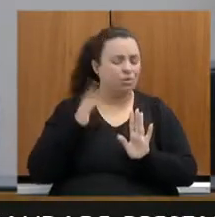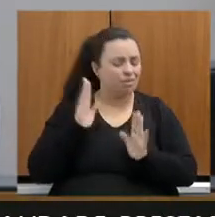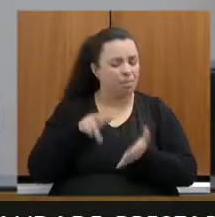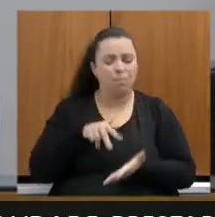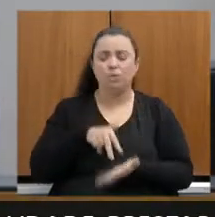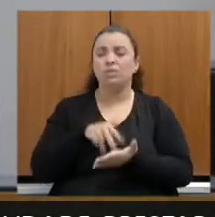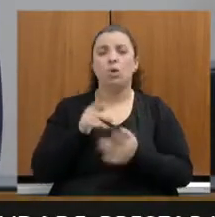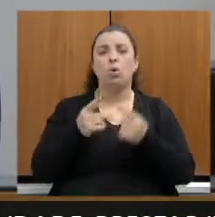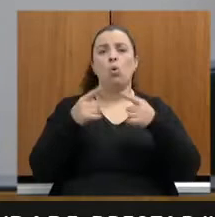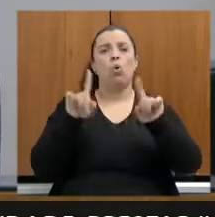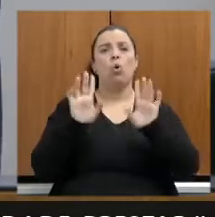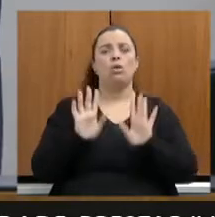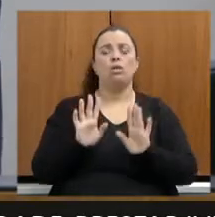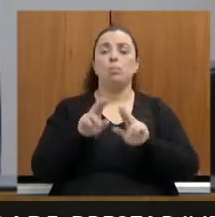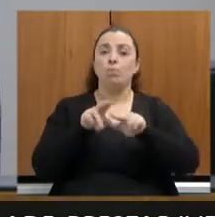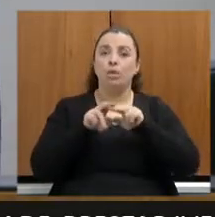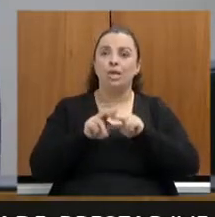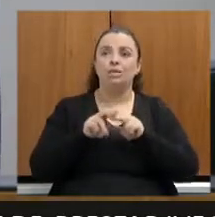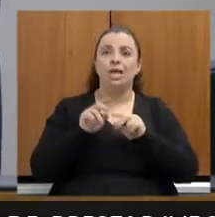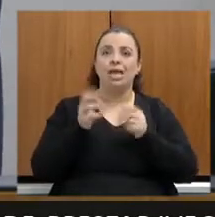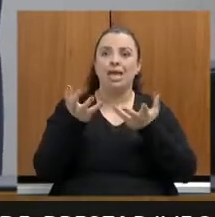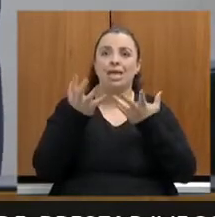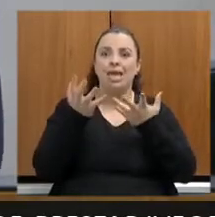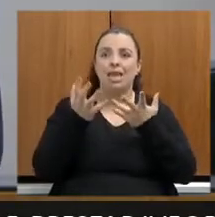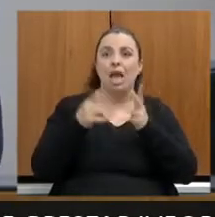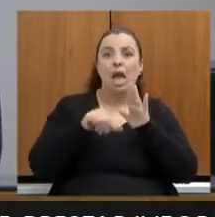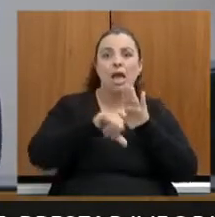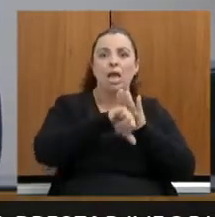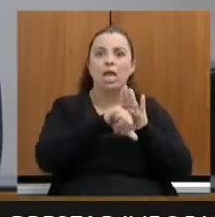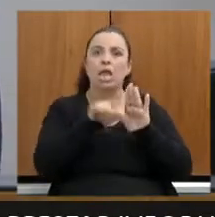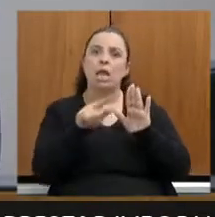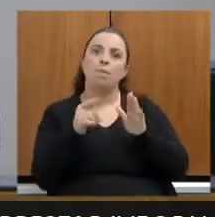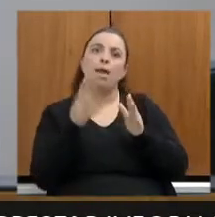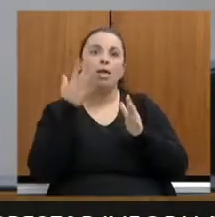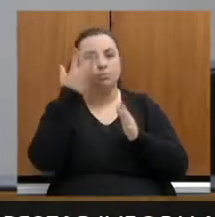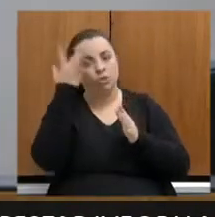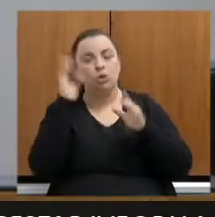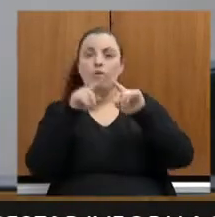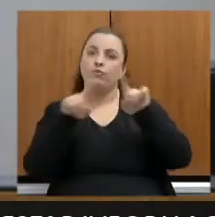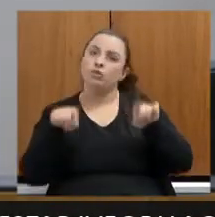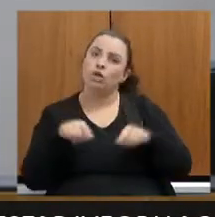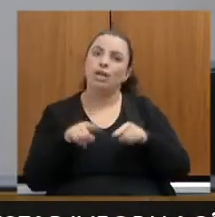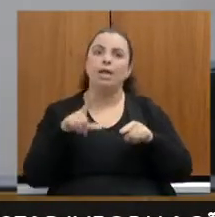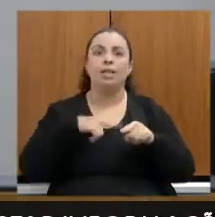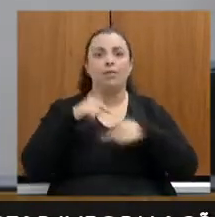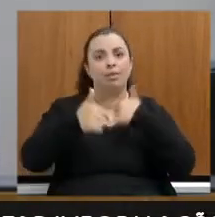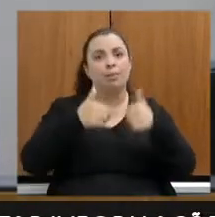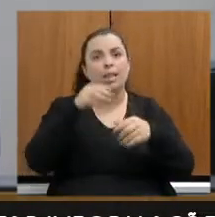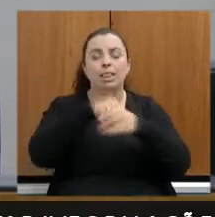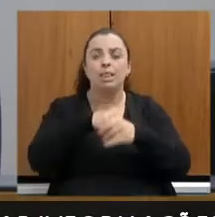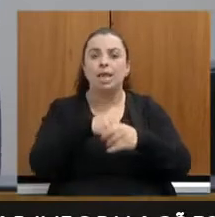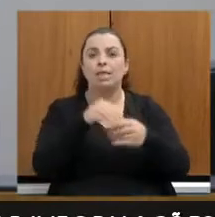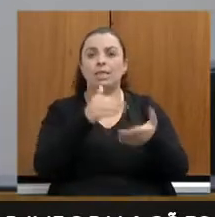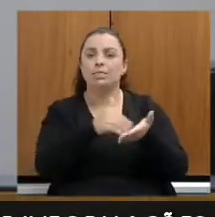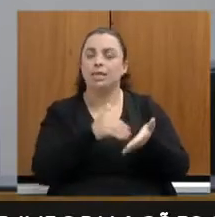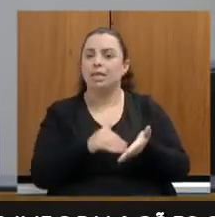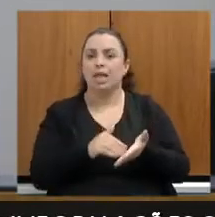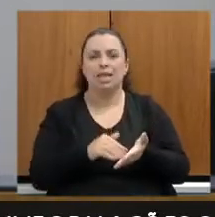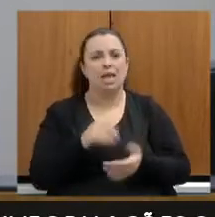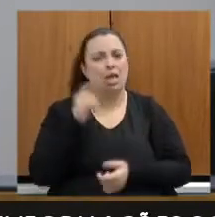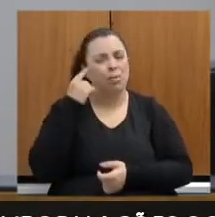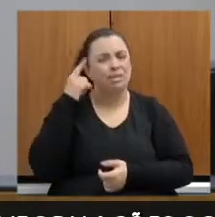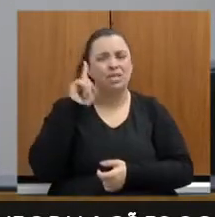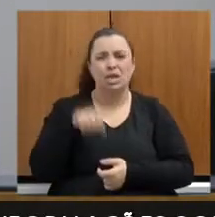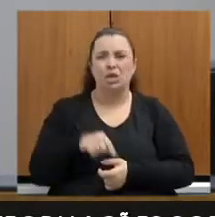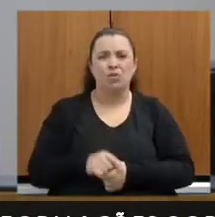porque eles quiseram criminalizar os funcionários que estava ali Trabalhando dentro da secretaria achei que foi uma covardia